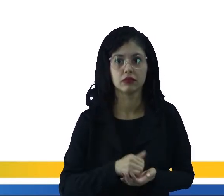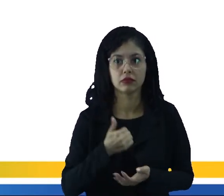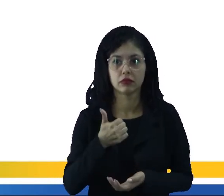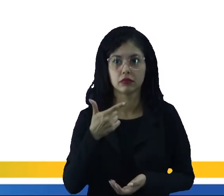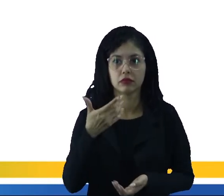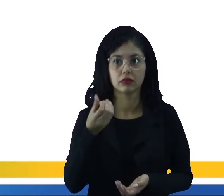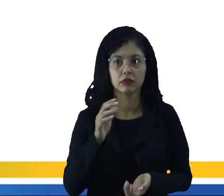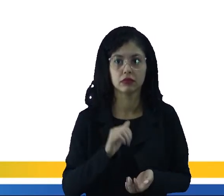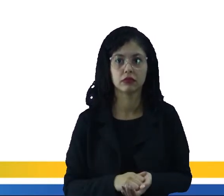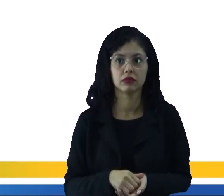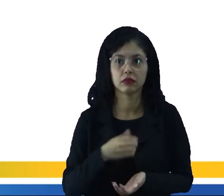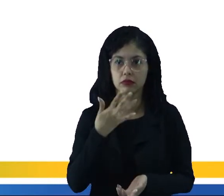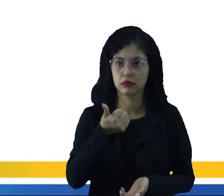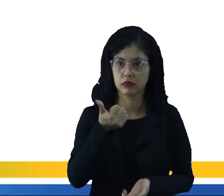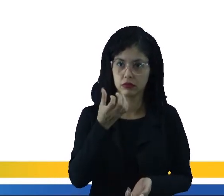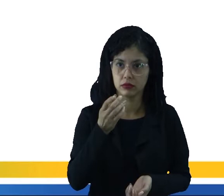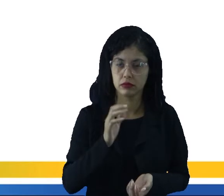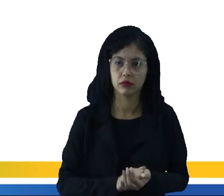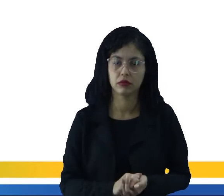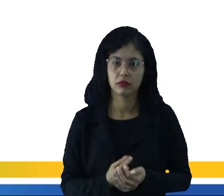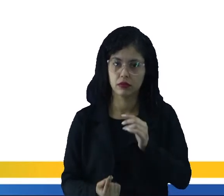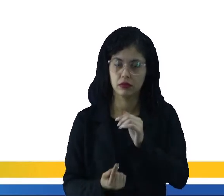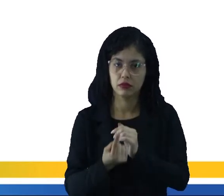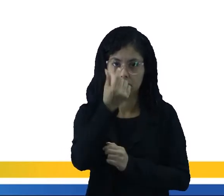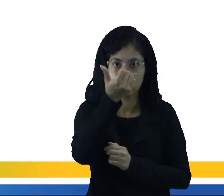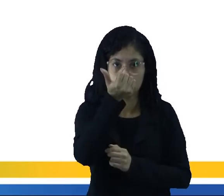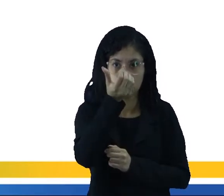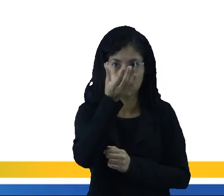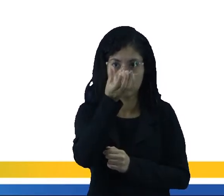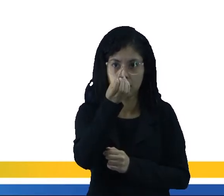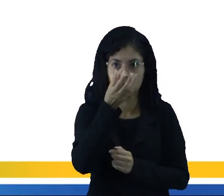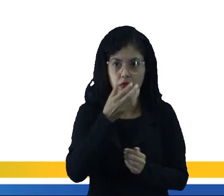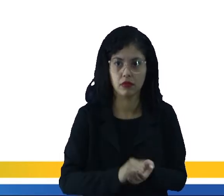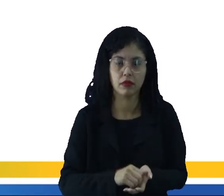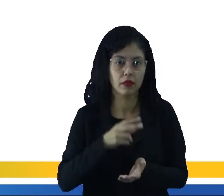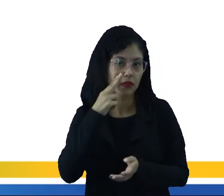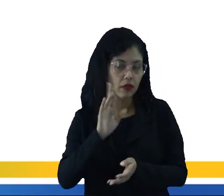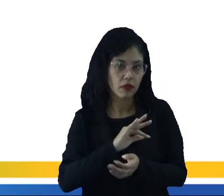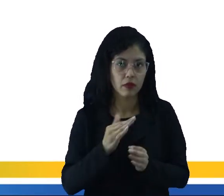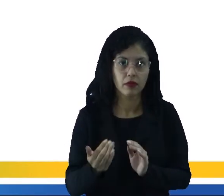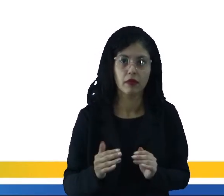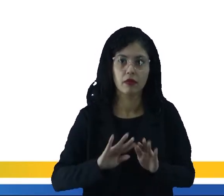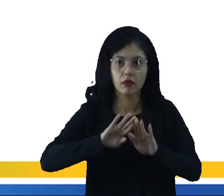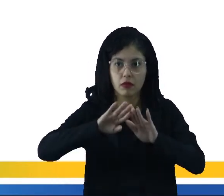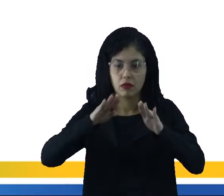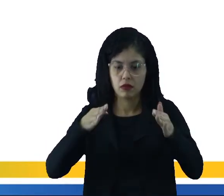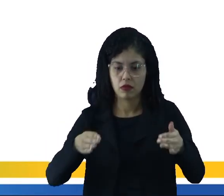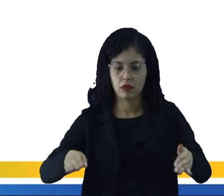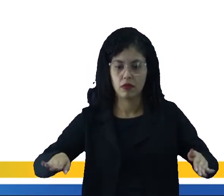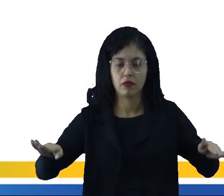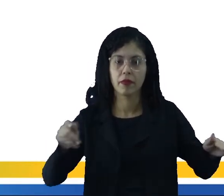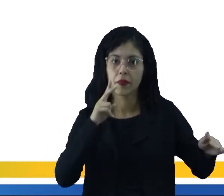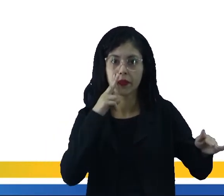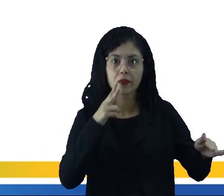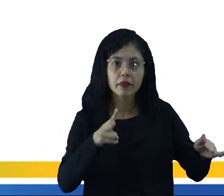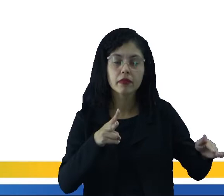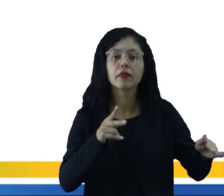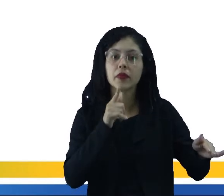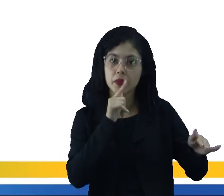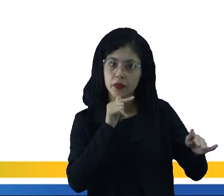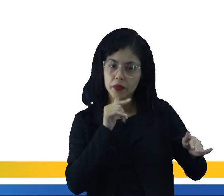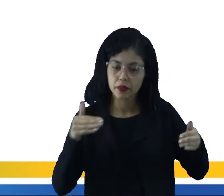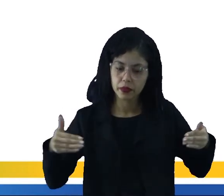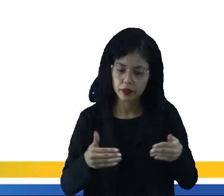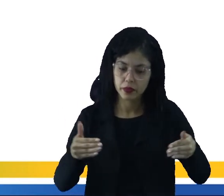100, 120, 140, 160 no topo. Então quando você faz uma curva de nível, você vai verificar aqui